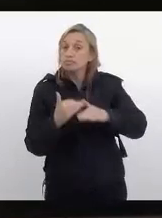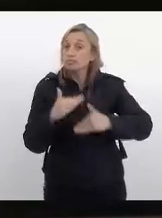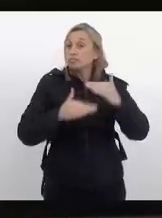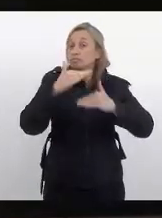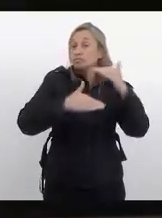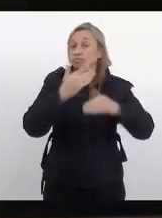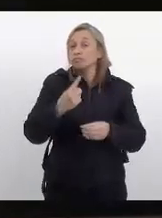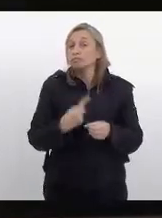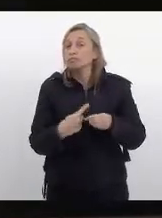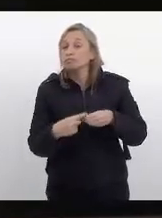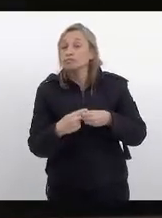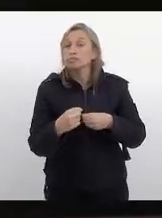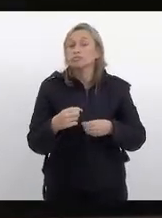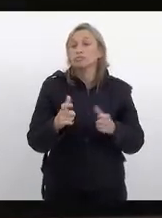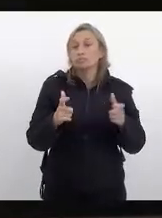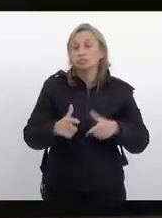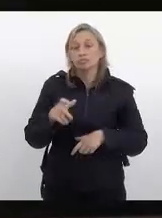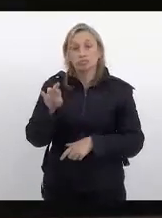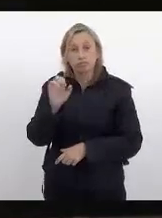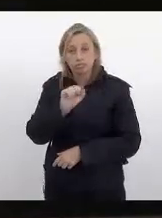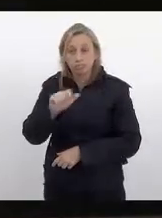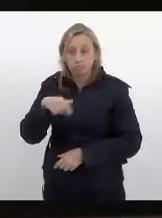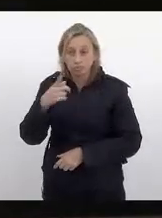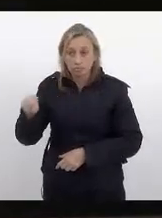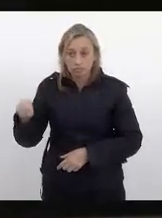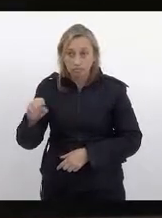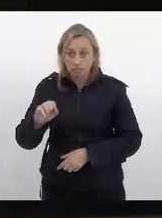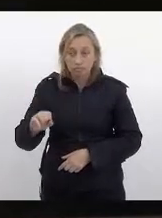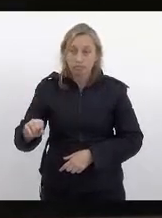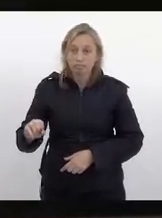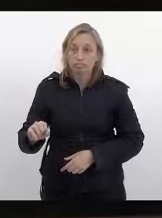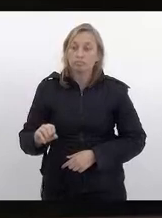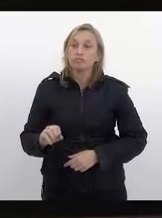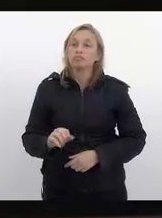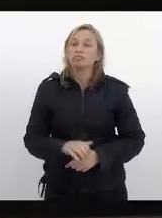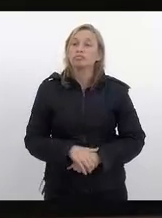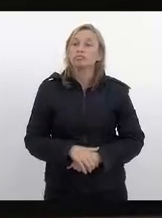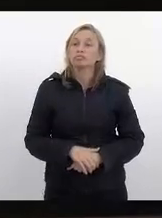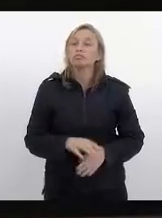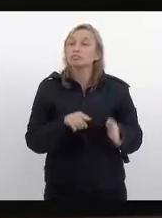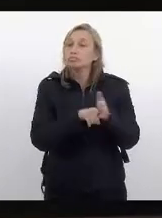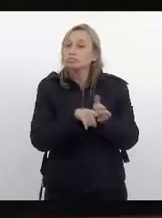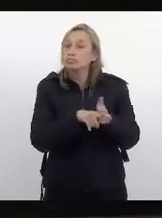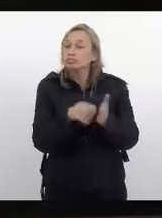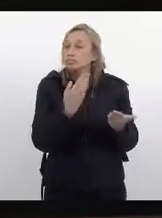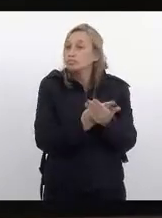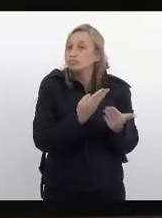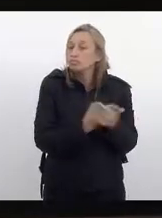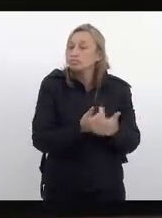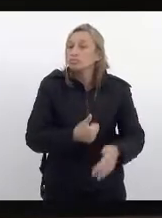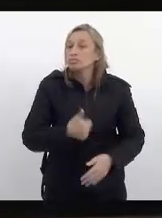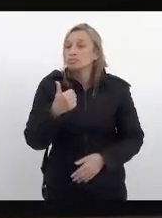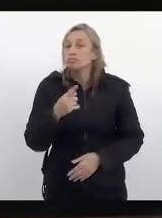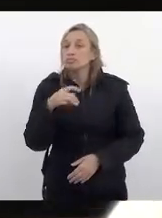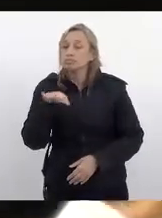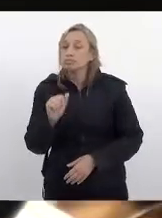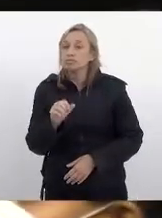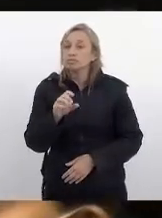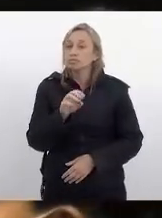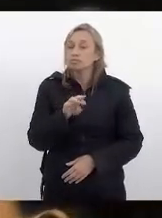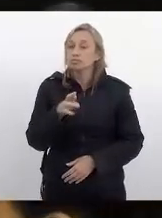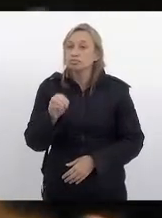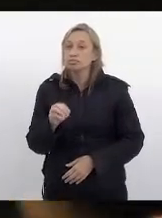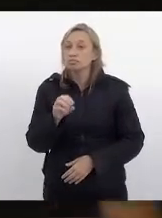desenvolvimento Municipal e regional e a tui estudos e pesquisas desde o programa escrito o